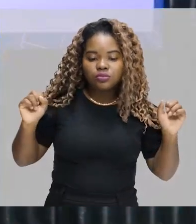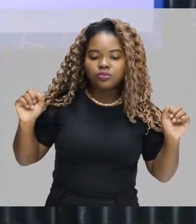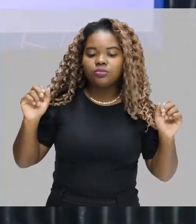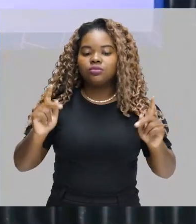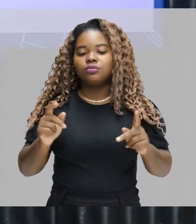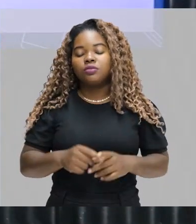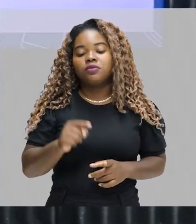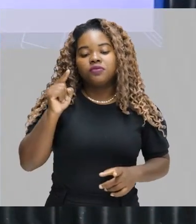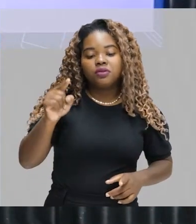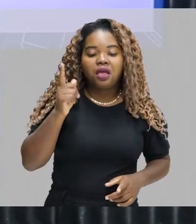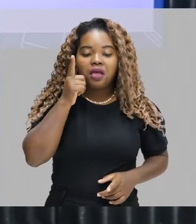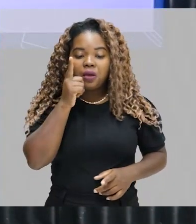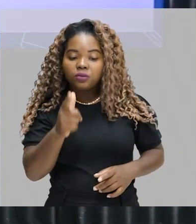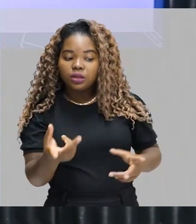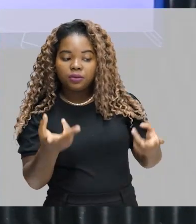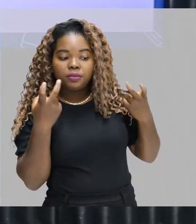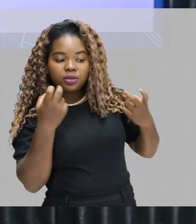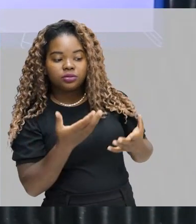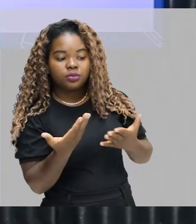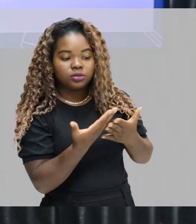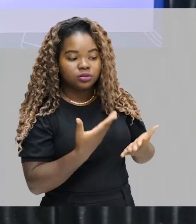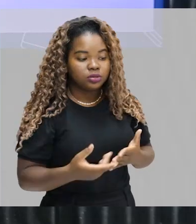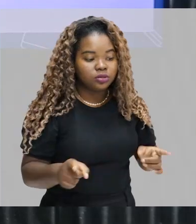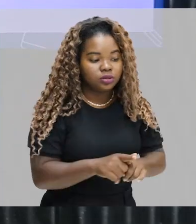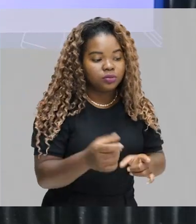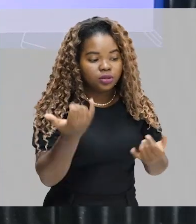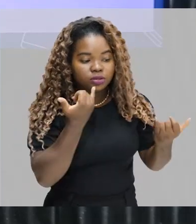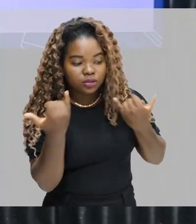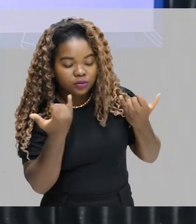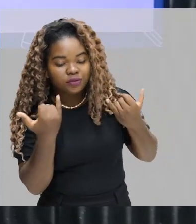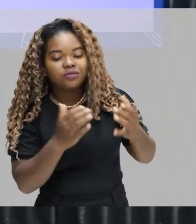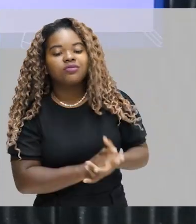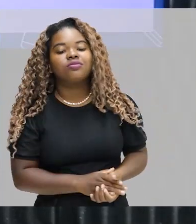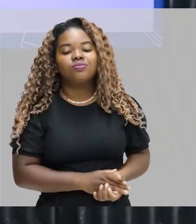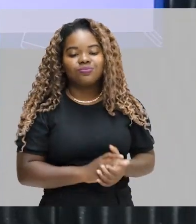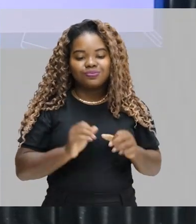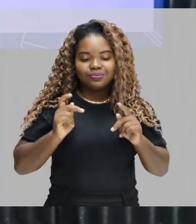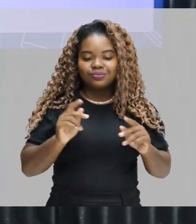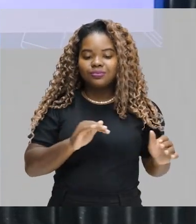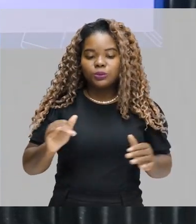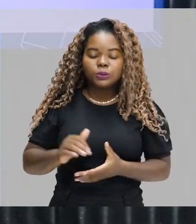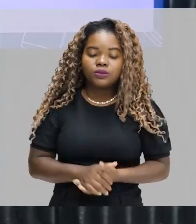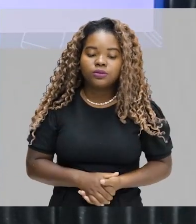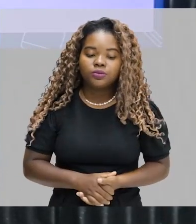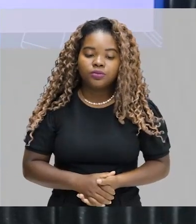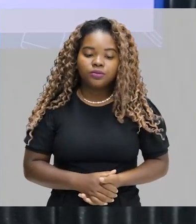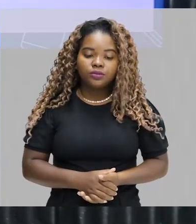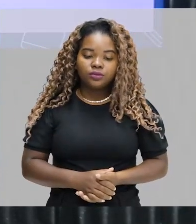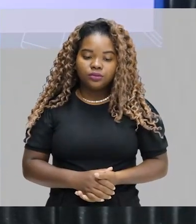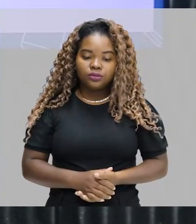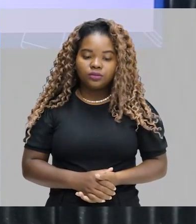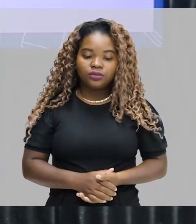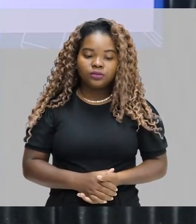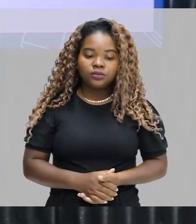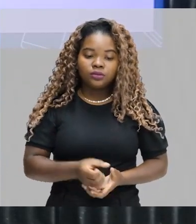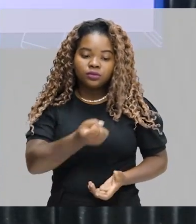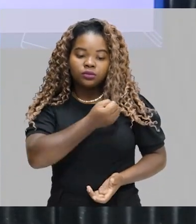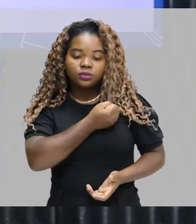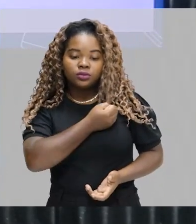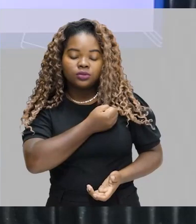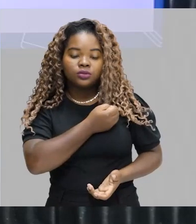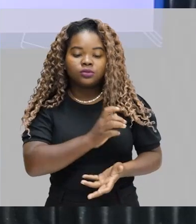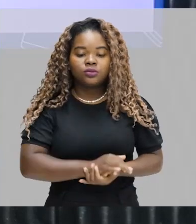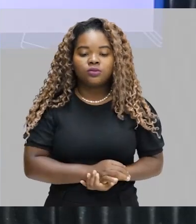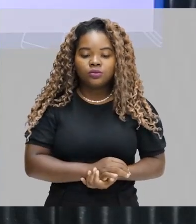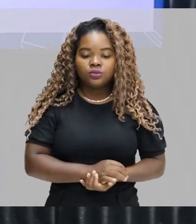Dias, que vocês conseguem observar várias informações no canal do estudante. Números ordinais